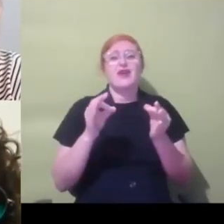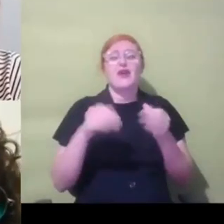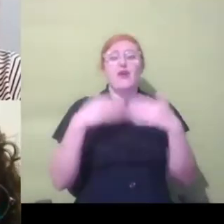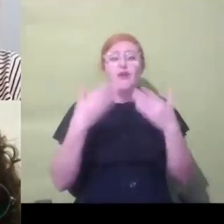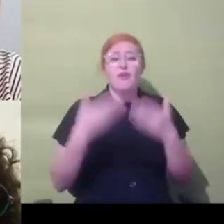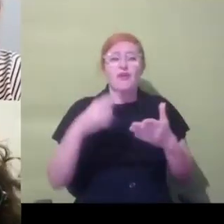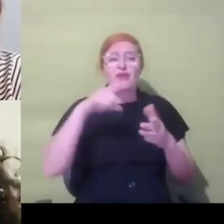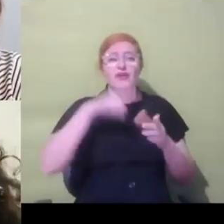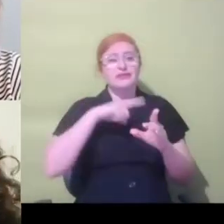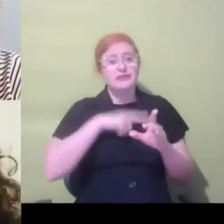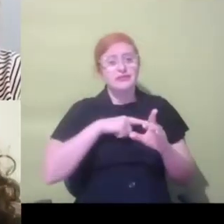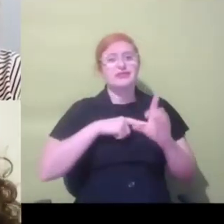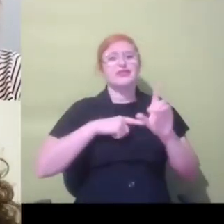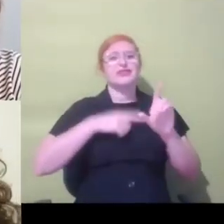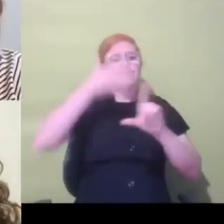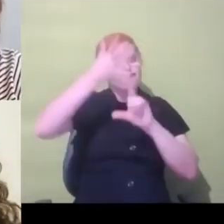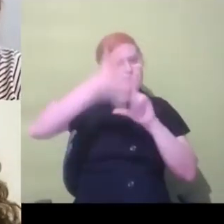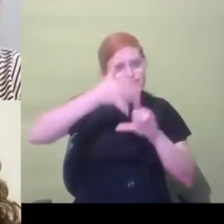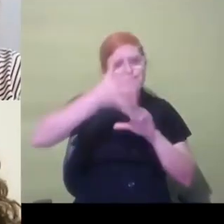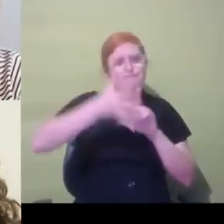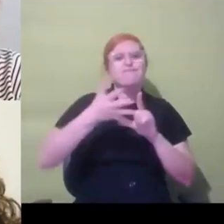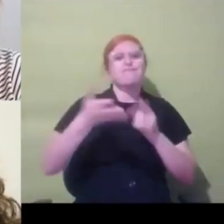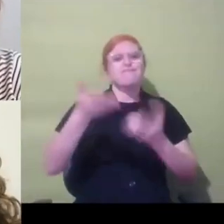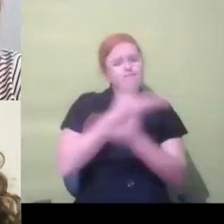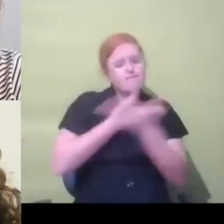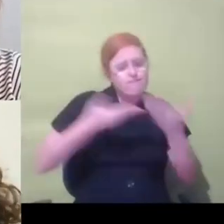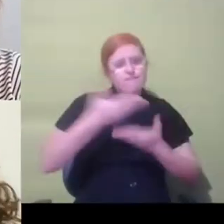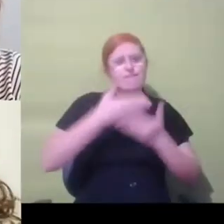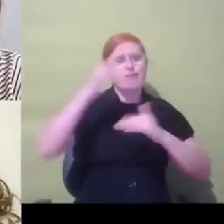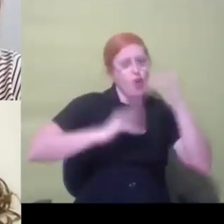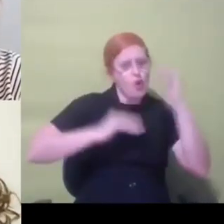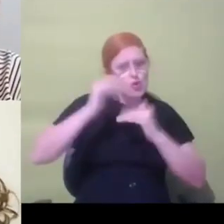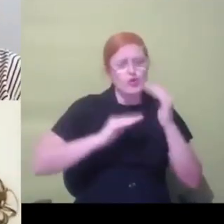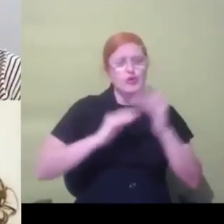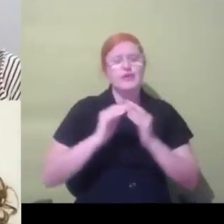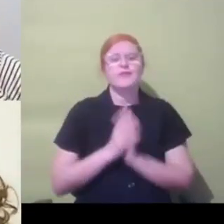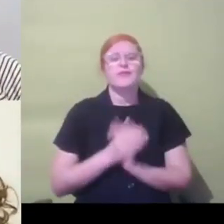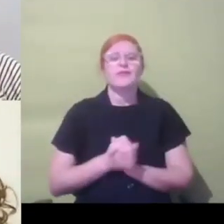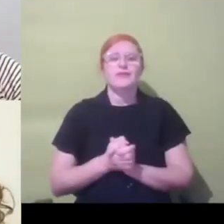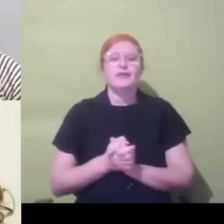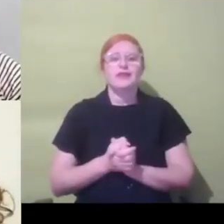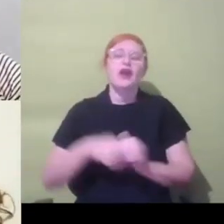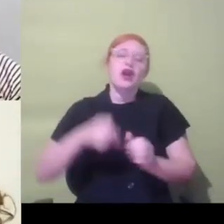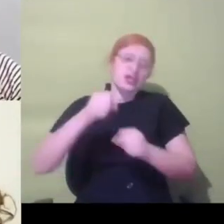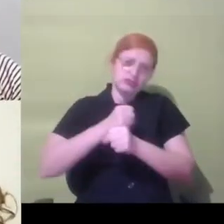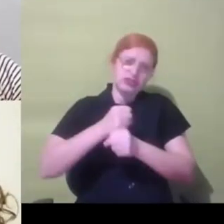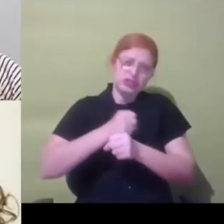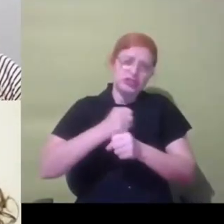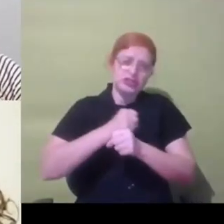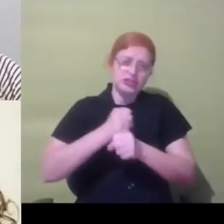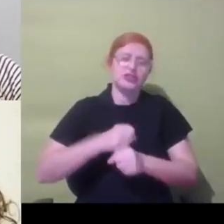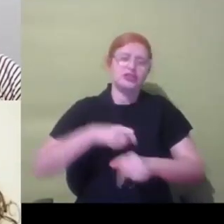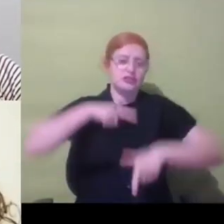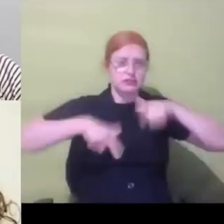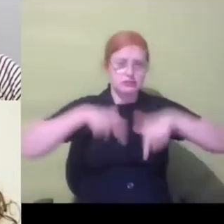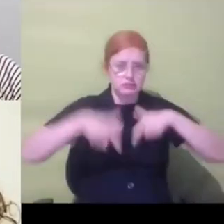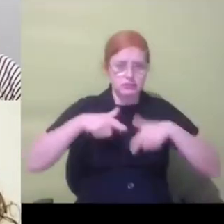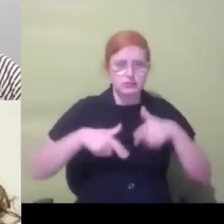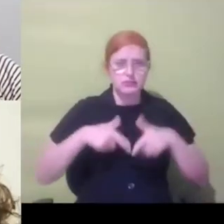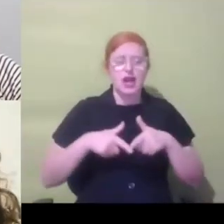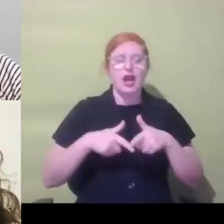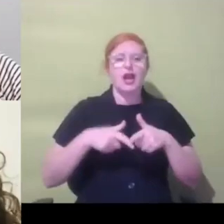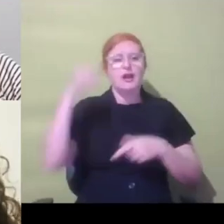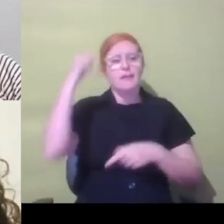que a gente possa construir isso, assim. Mas, enfim, eu acho que nesses anos, assim, de atuação e